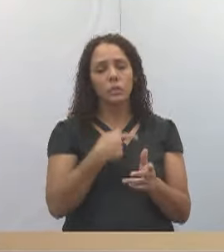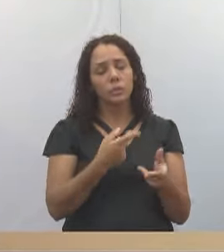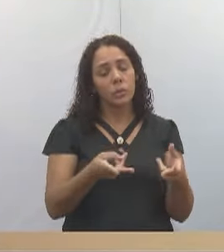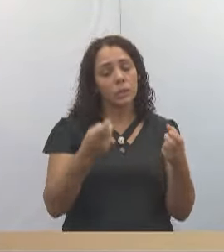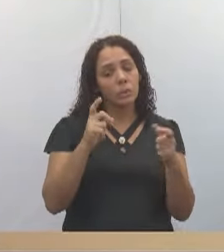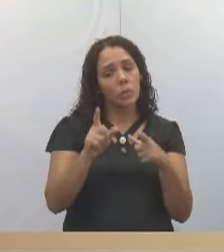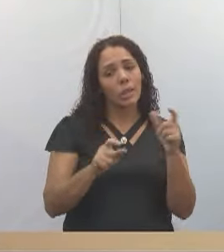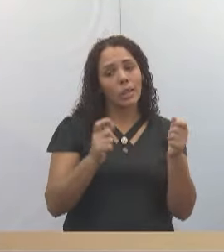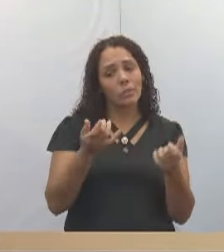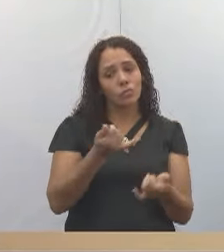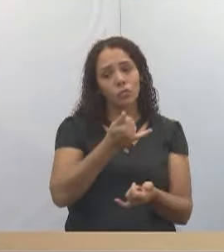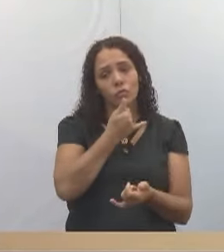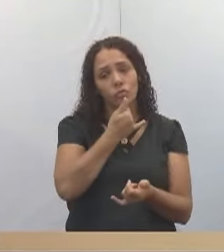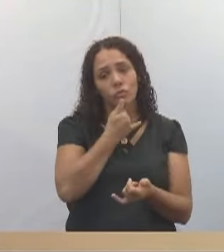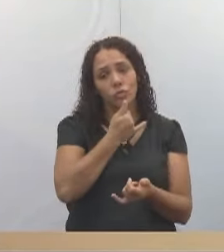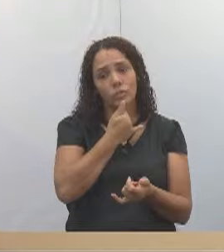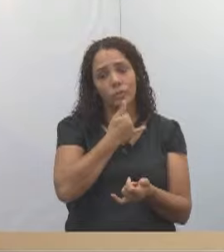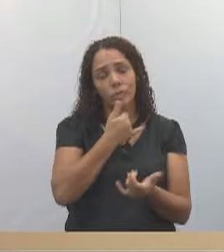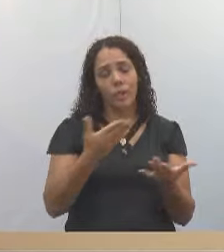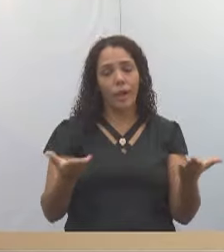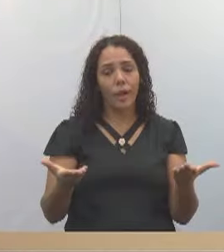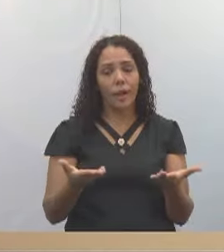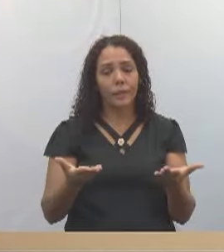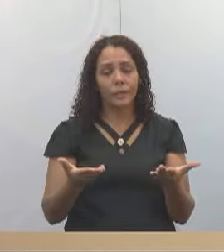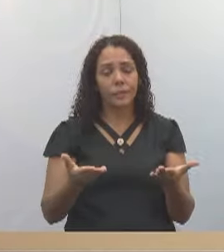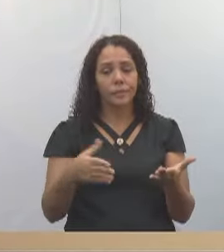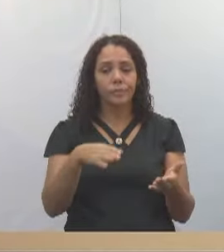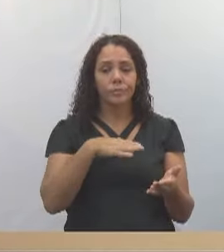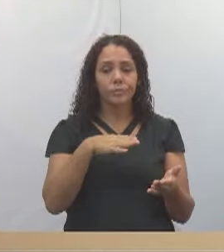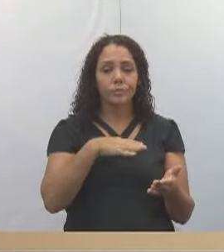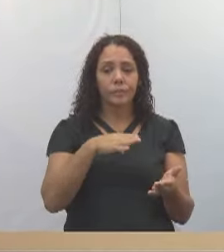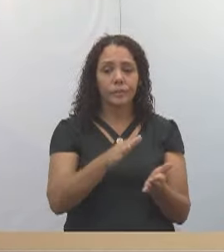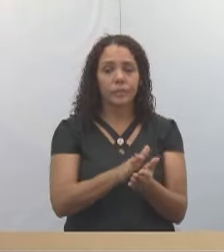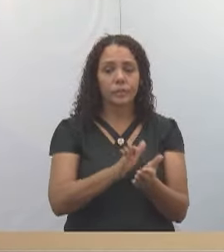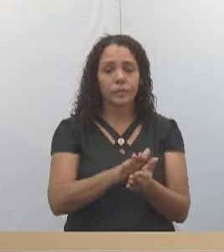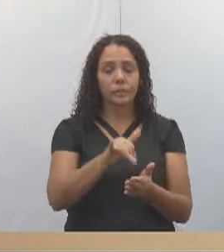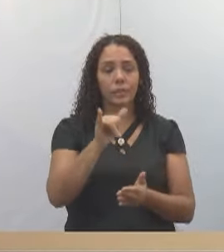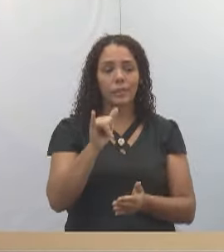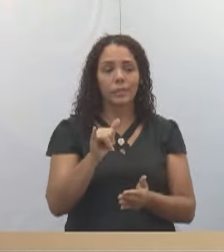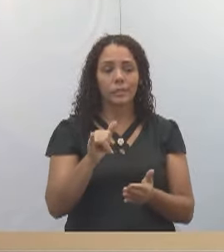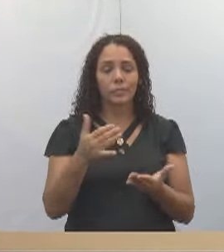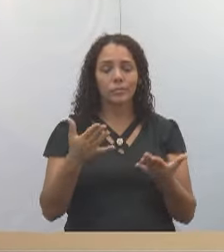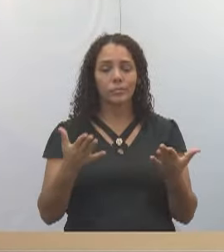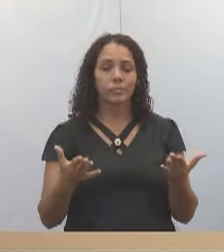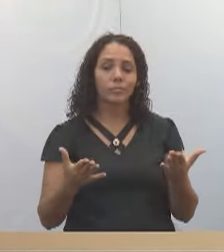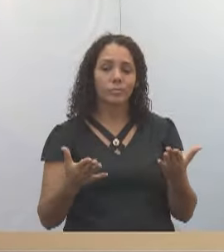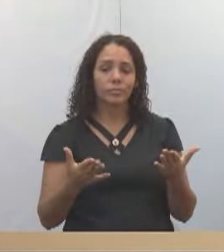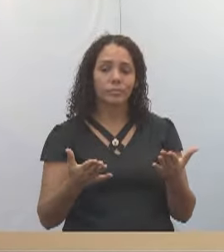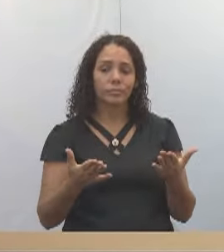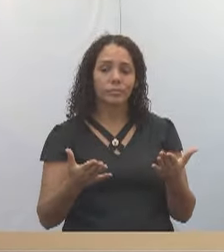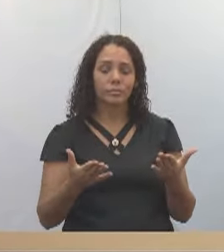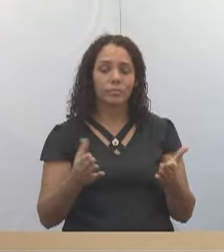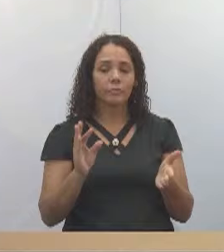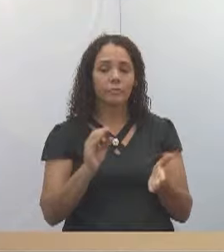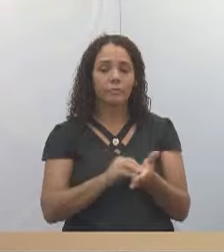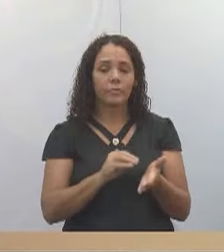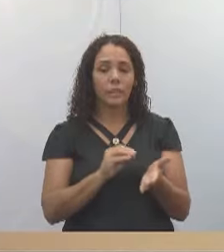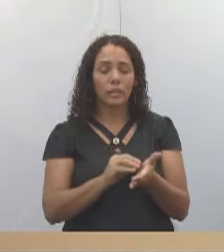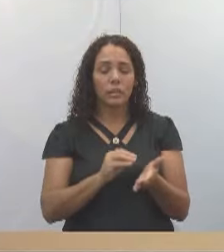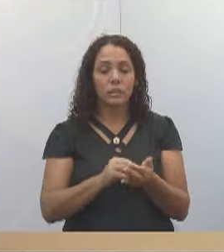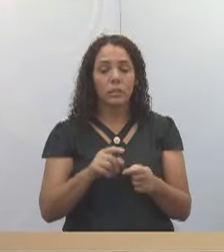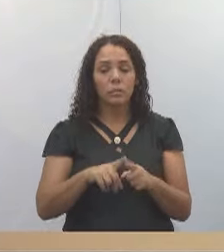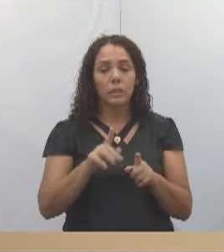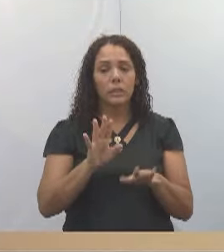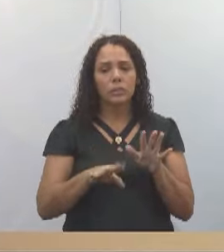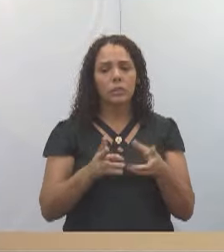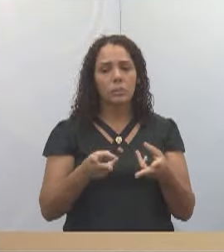infelizmente, essa pauta aqui em Jacareí, como muitas outras aí, está deixando muito a desejar. Mas a gente vê que, às vezes,